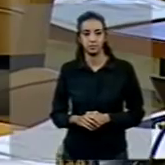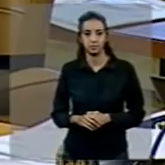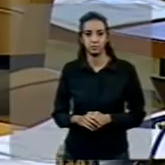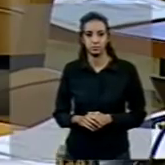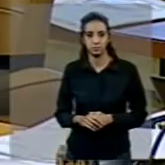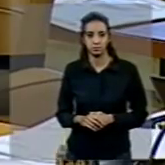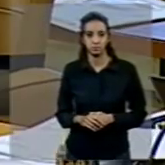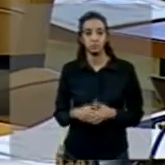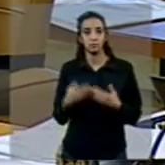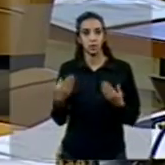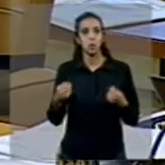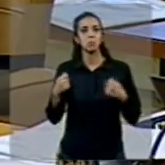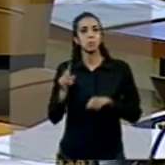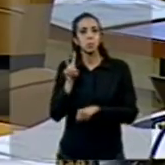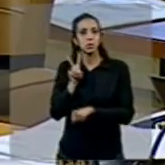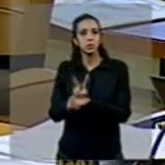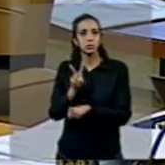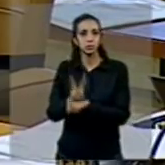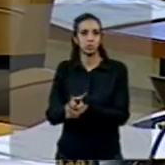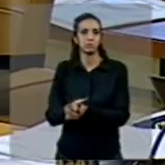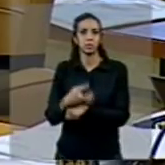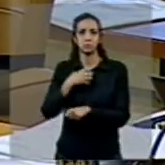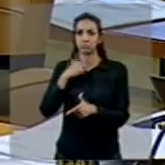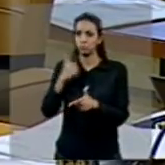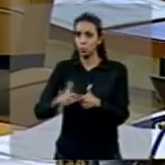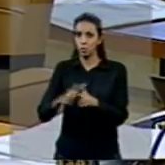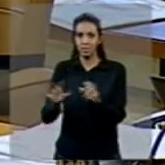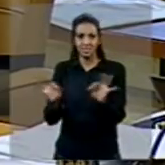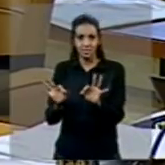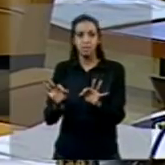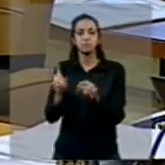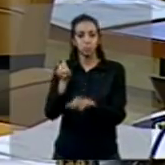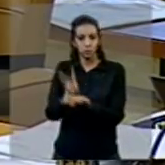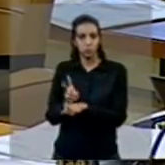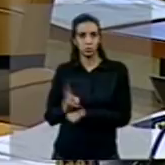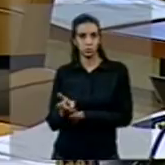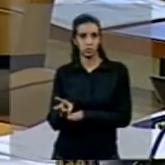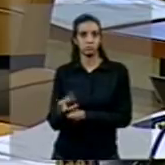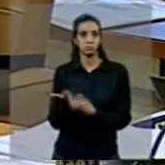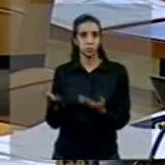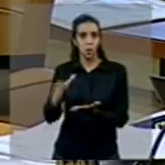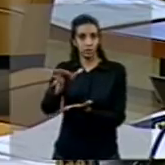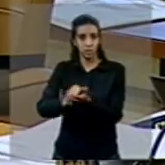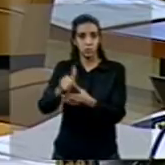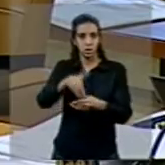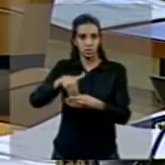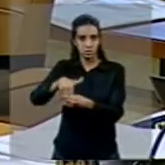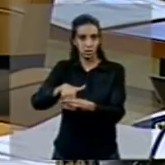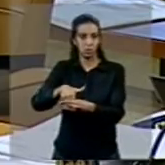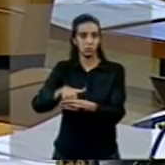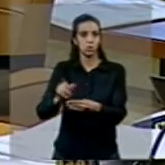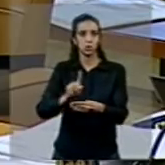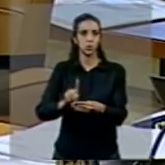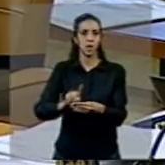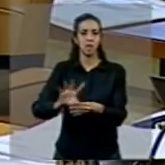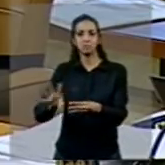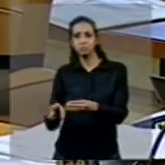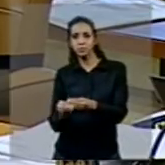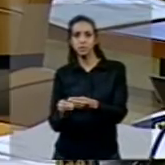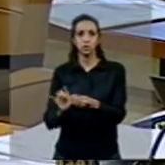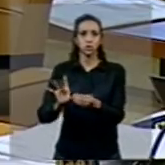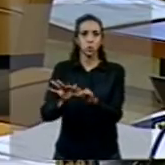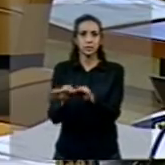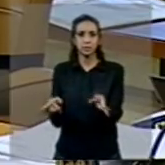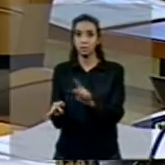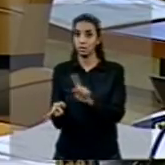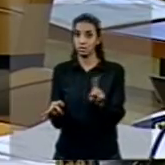proteção da rigidez do cadastro eleitoral jamais poderá ser considerada acessória ou inferior,